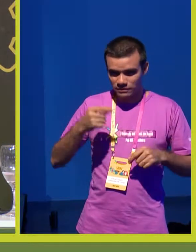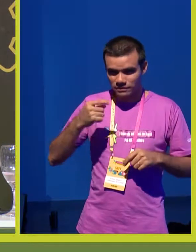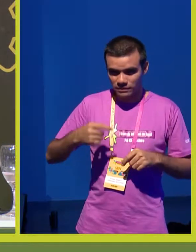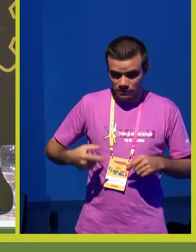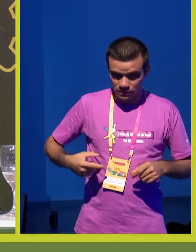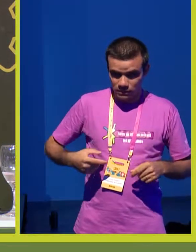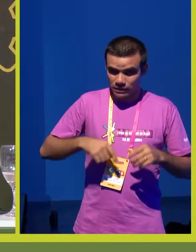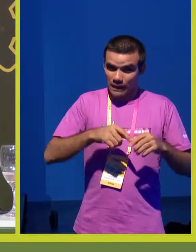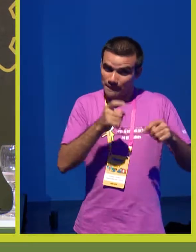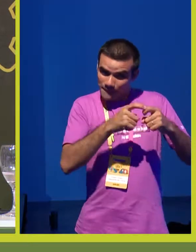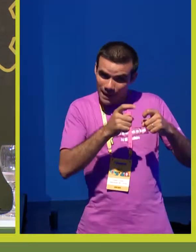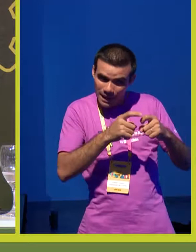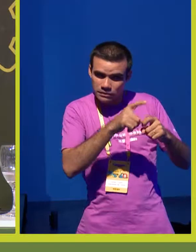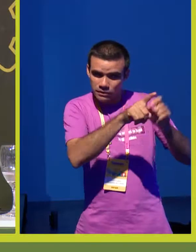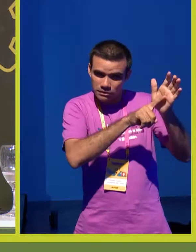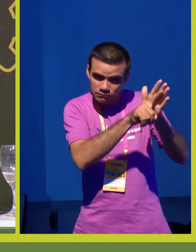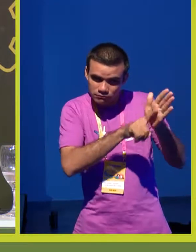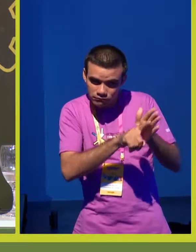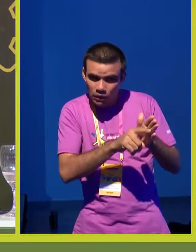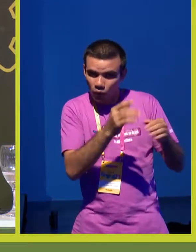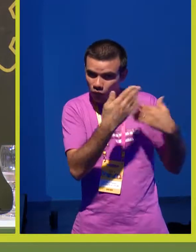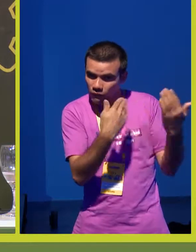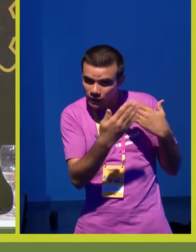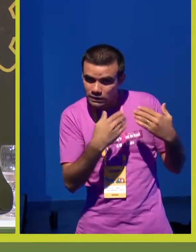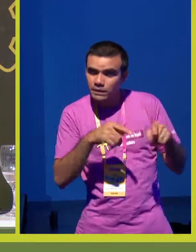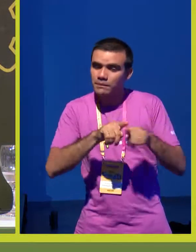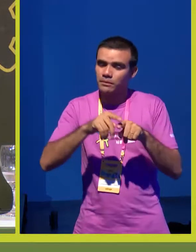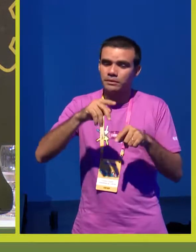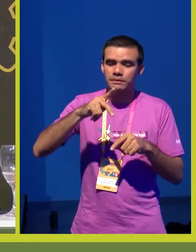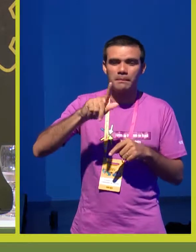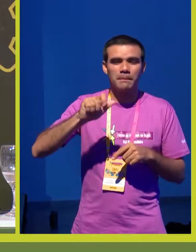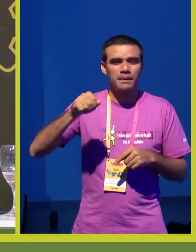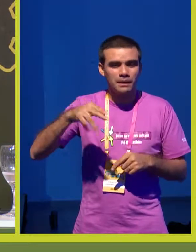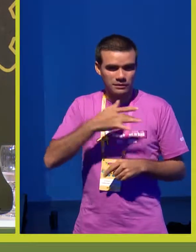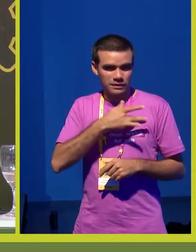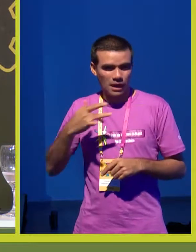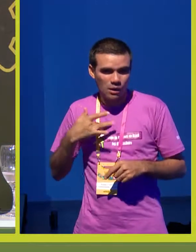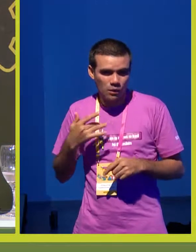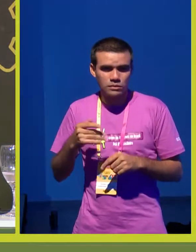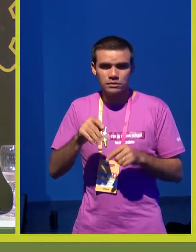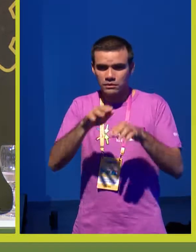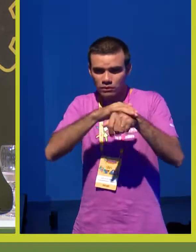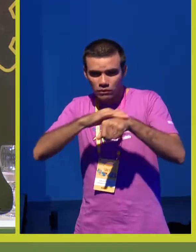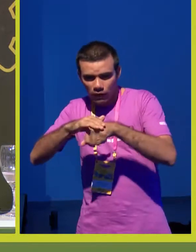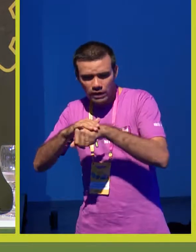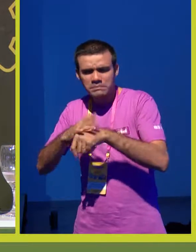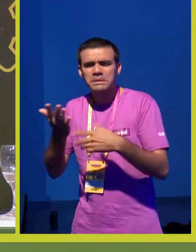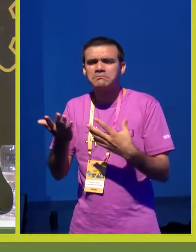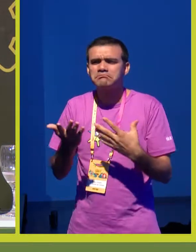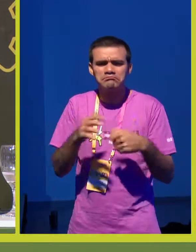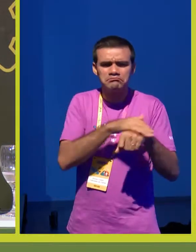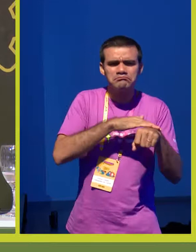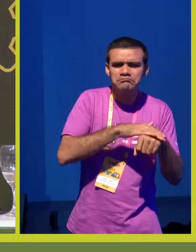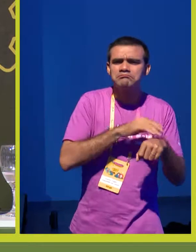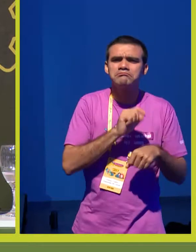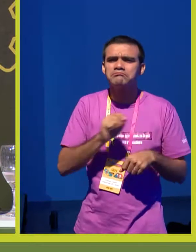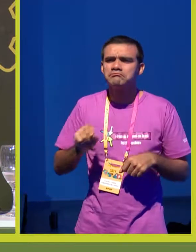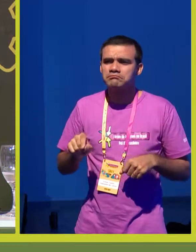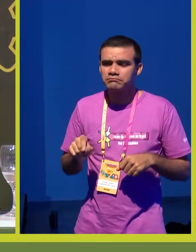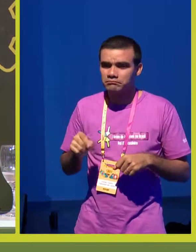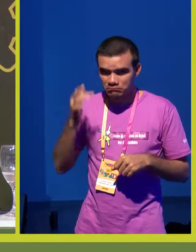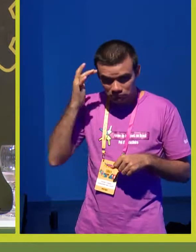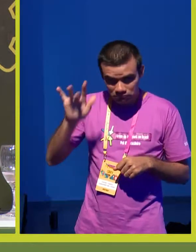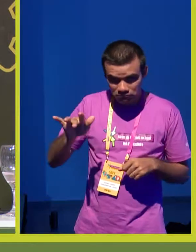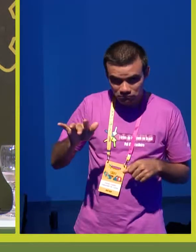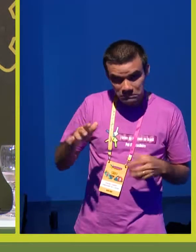especialidade, depois com seu plano de saúde, mas não se sabe o que foi conversado. Muitas